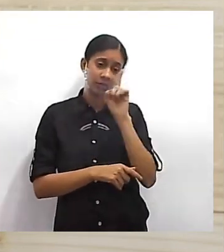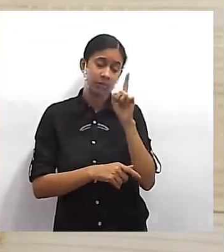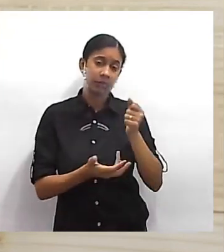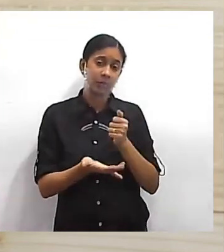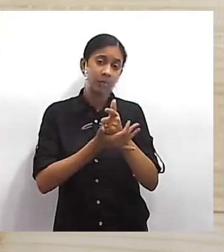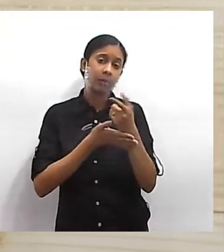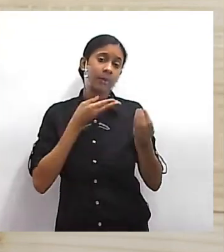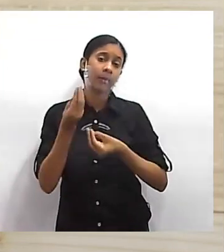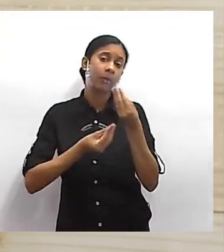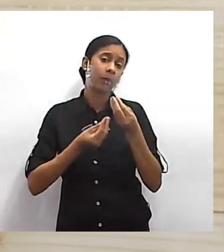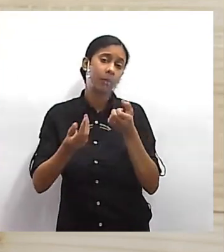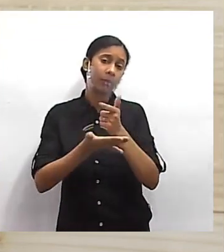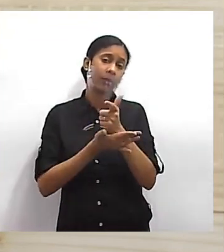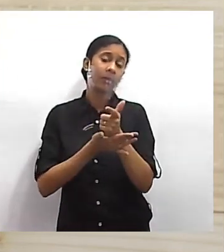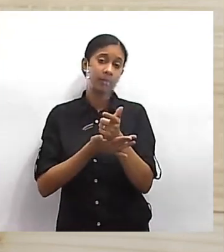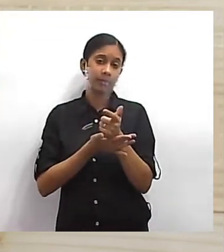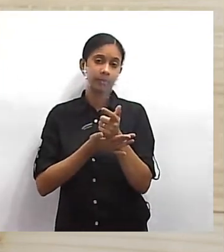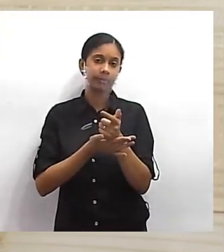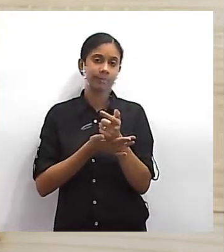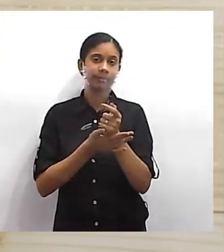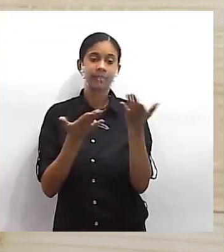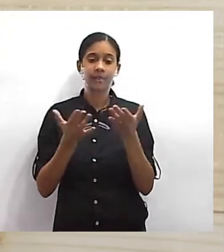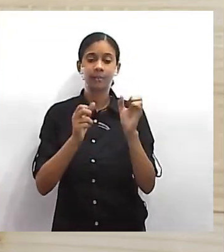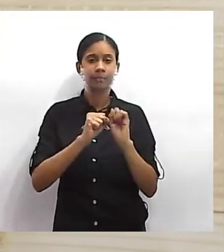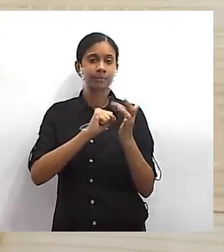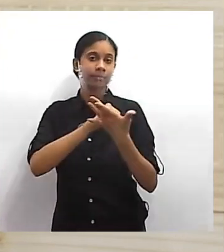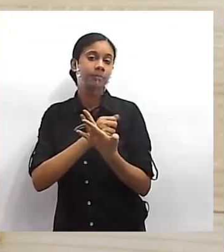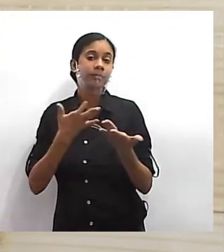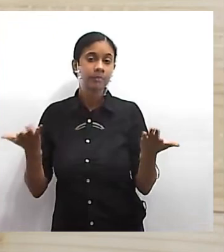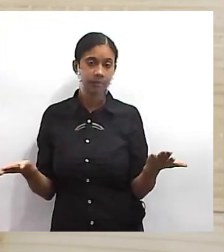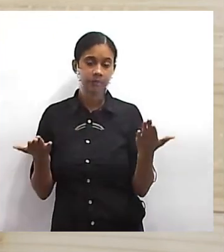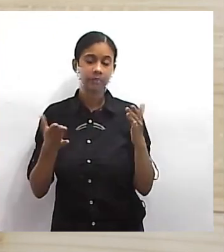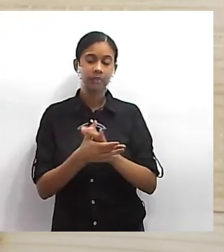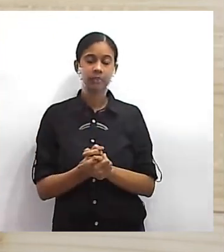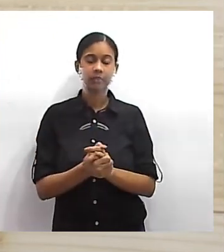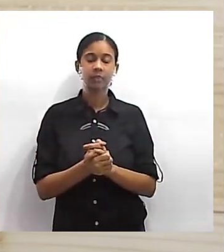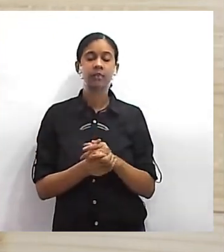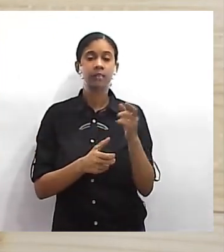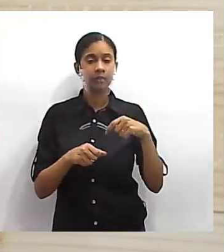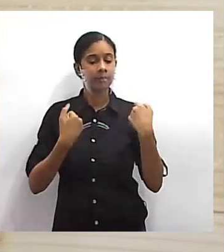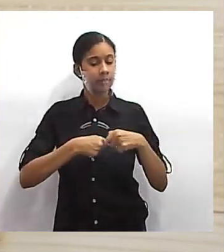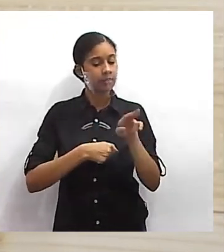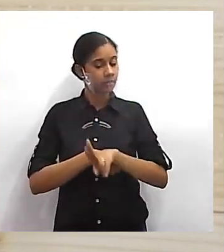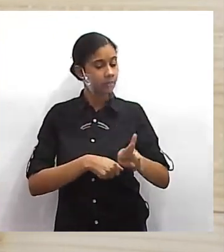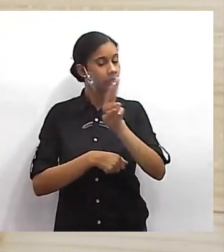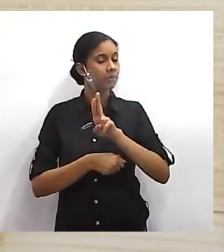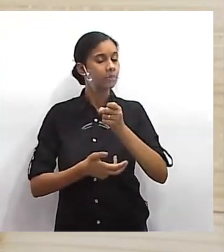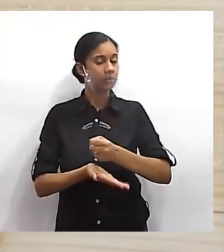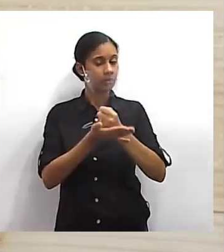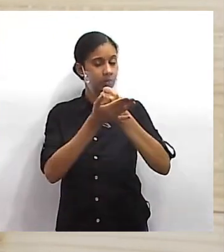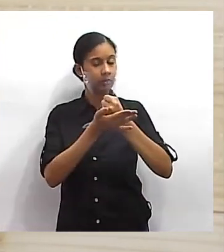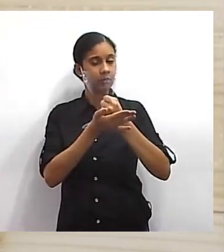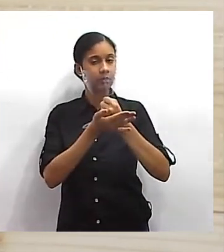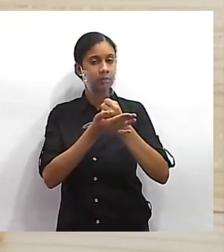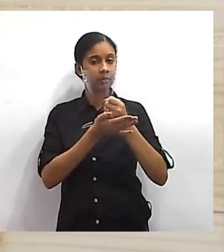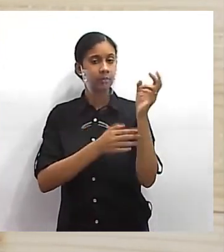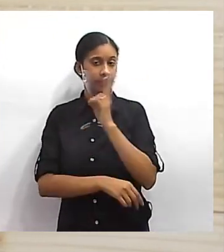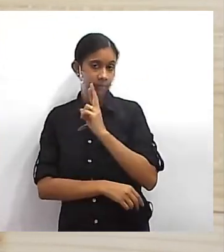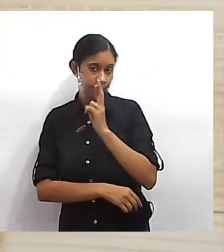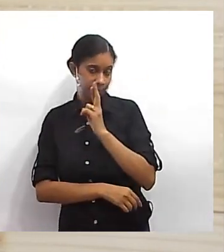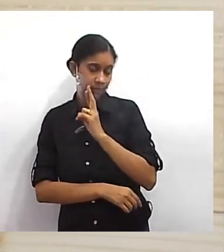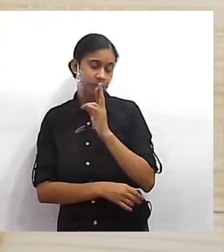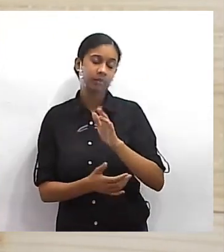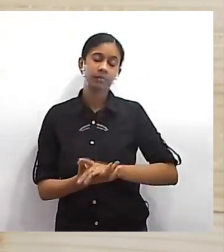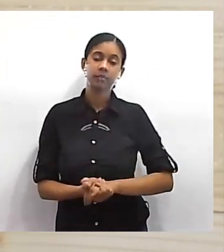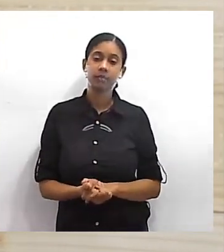Como ia comprar em meio a uma pandemia? Então, a necessidade desse auxílio emergencial é muito importante, sim, que chegue a pessoas que